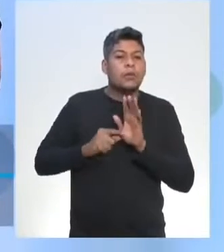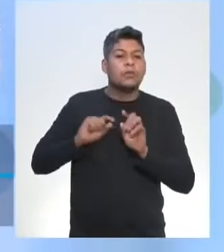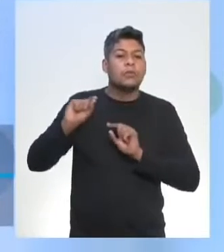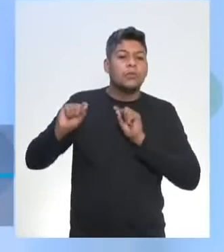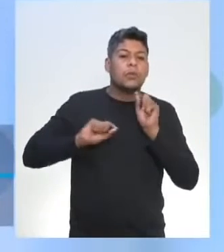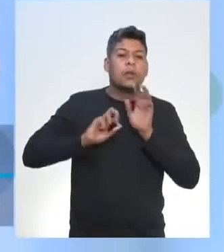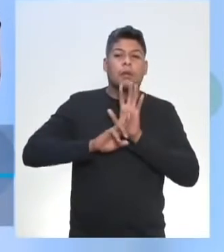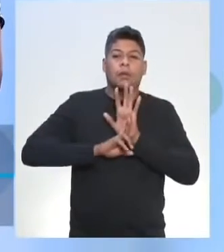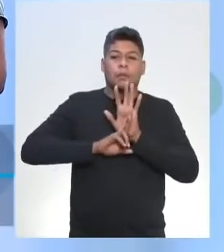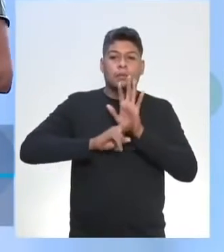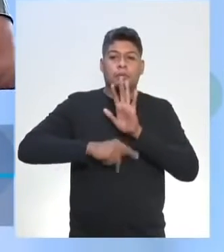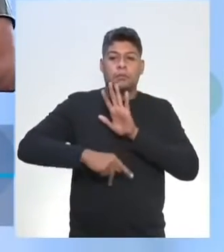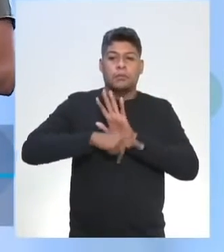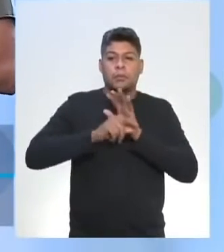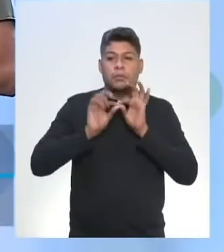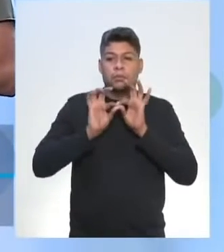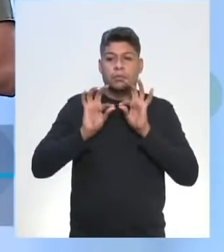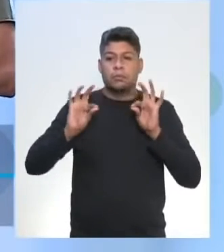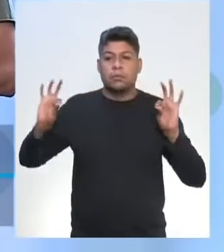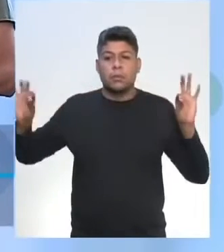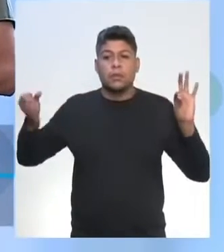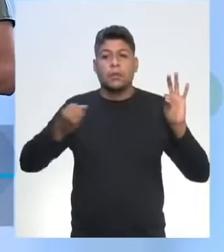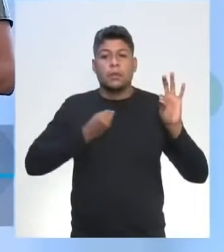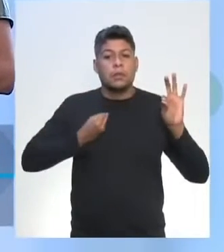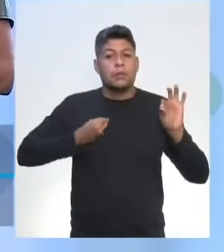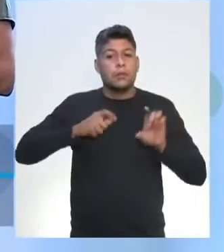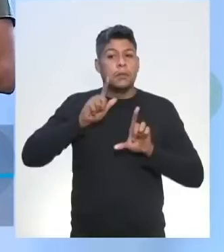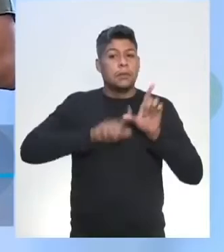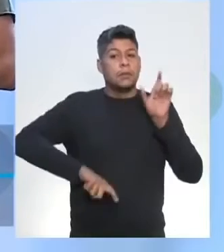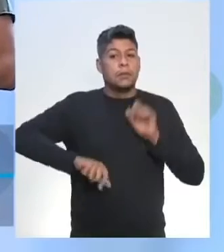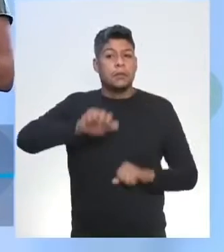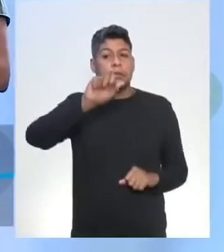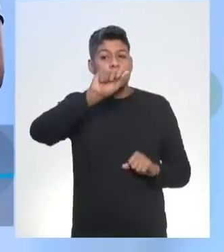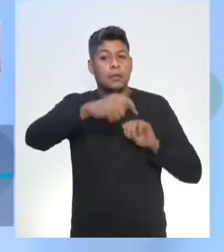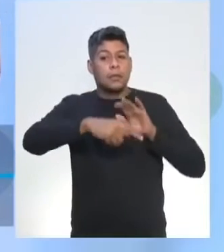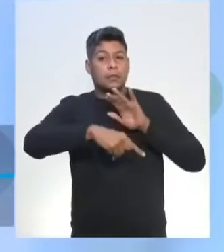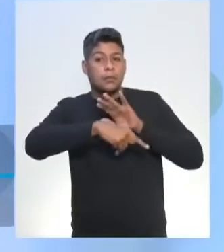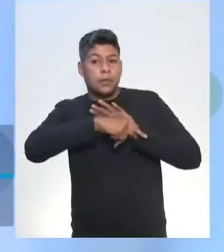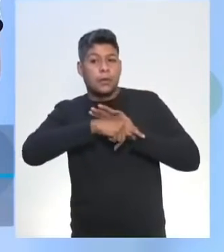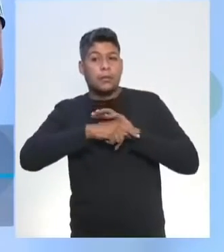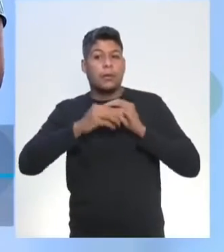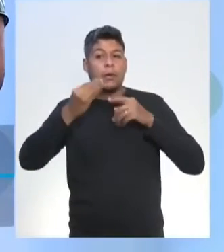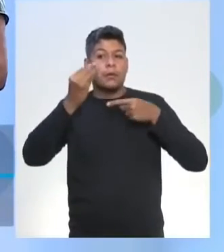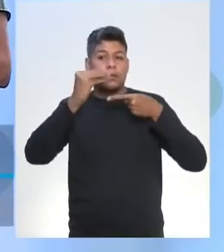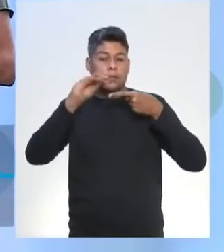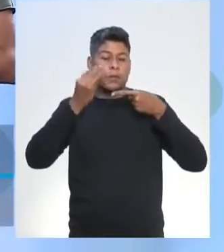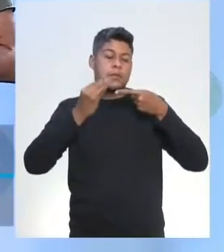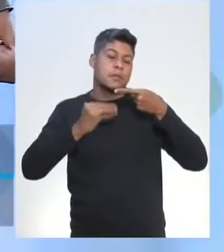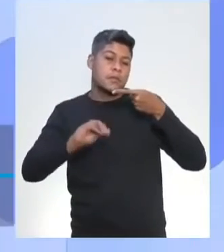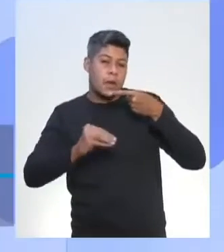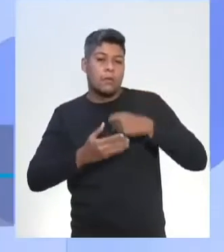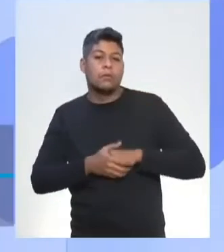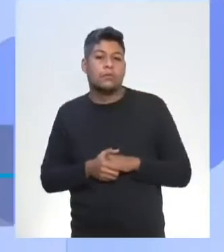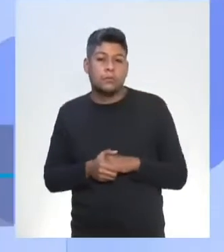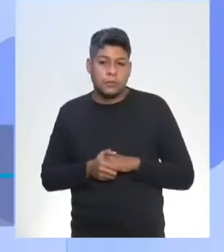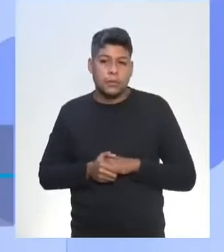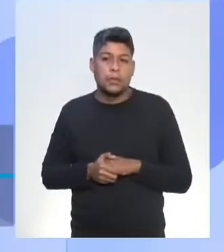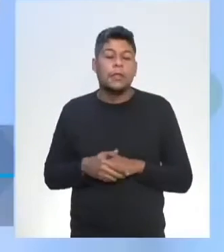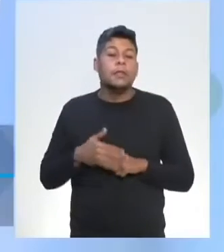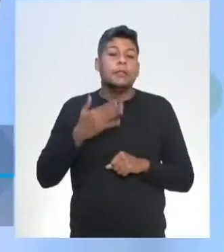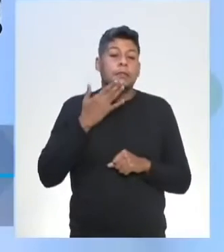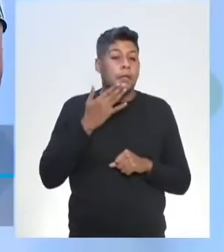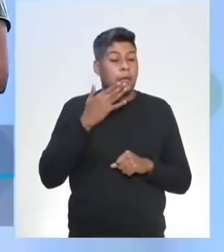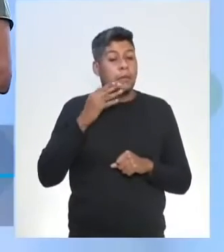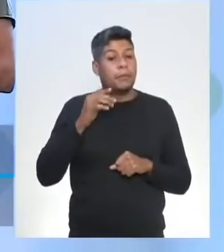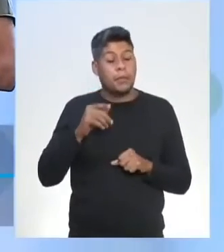Face representado aí na reta numérica essa letra A correspondente a fração umas opções exatamente